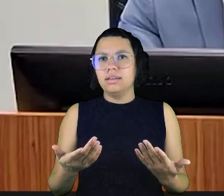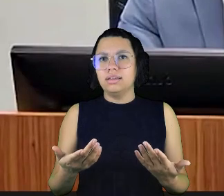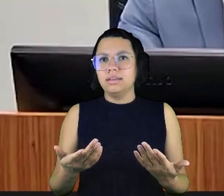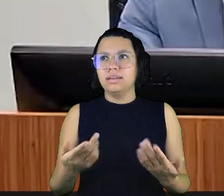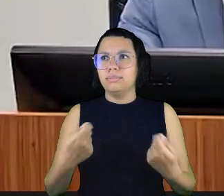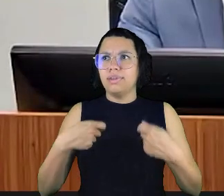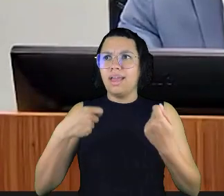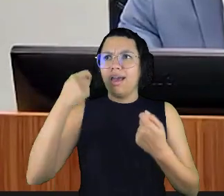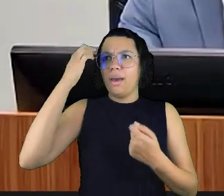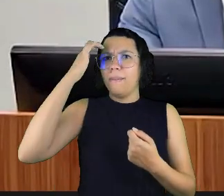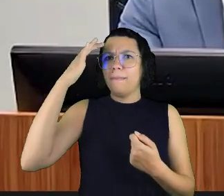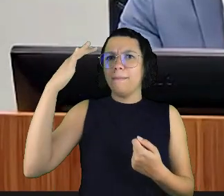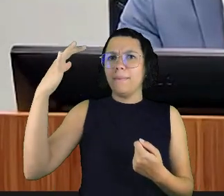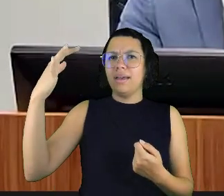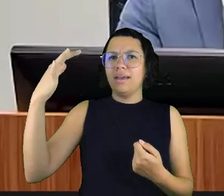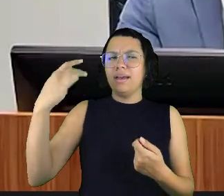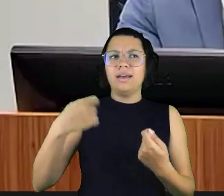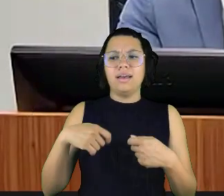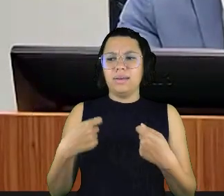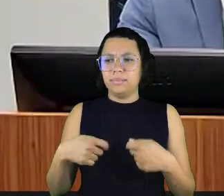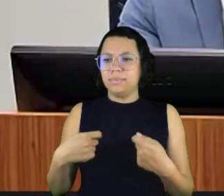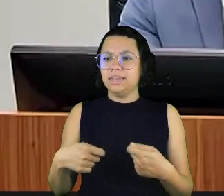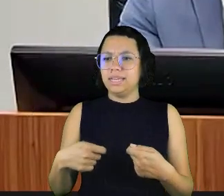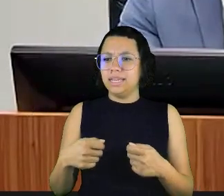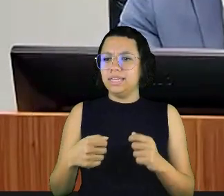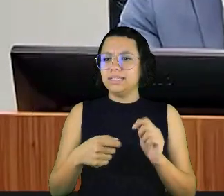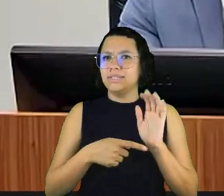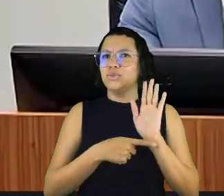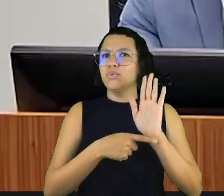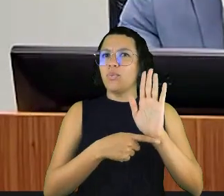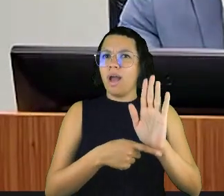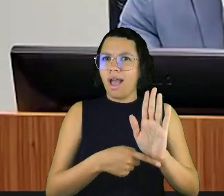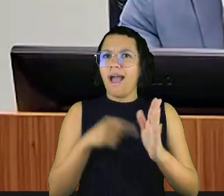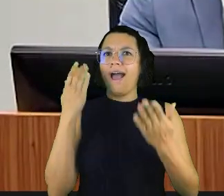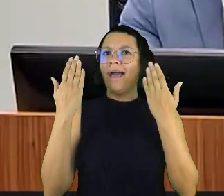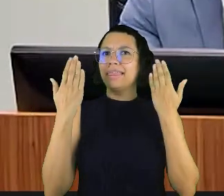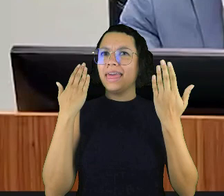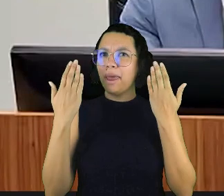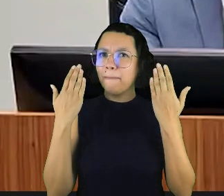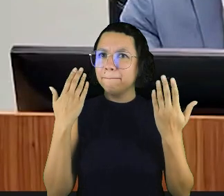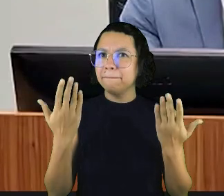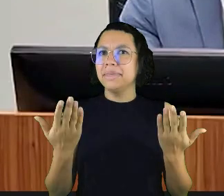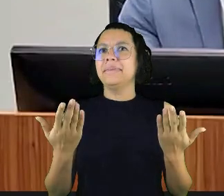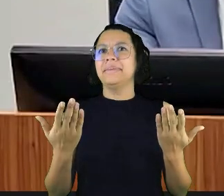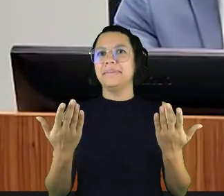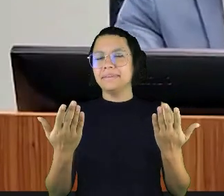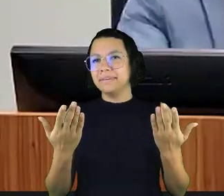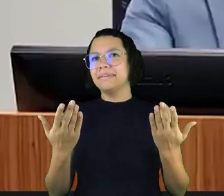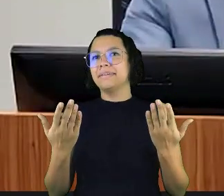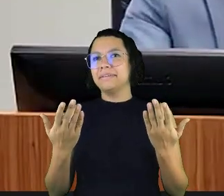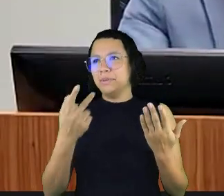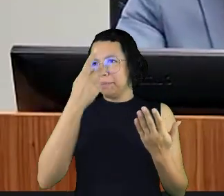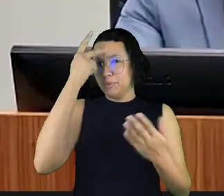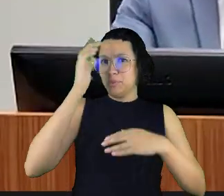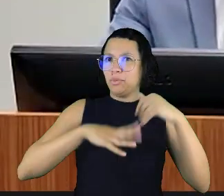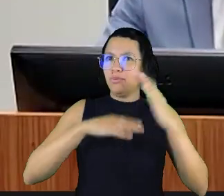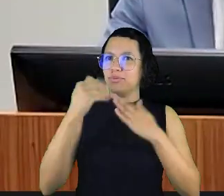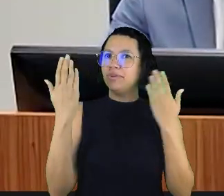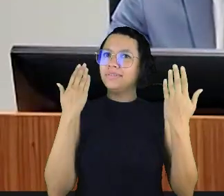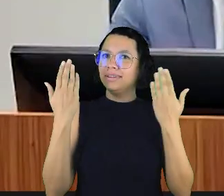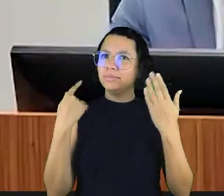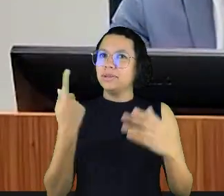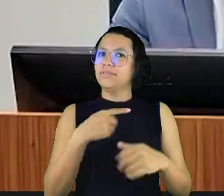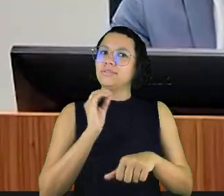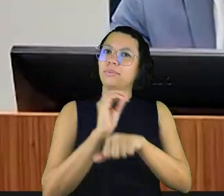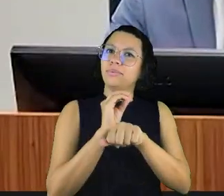auxílio psicanálise para a gente cuidar dessas coisas um pouco melhor. Então, de fato, Tá. os colegas